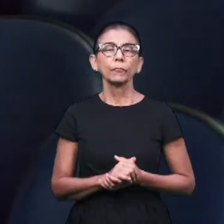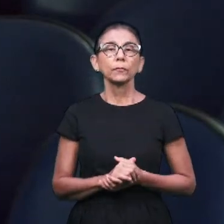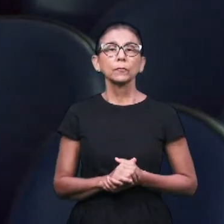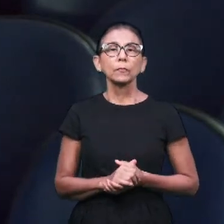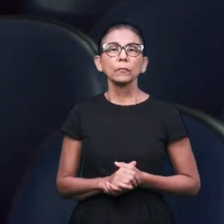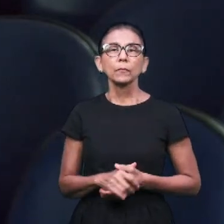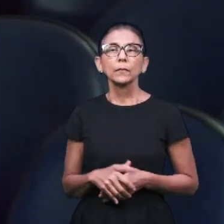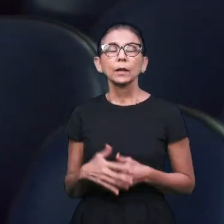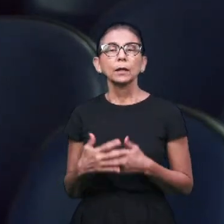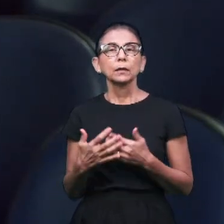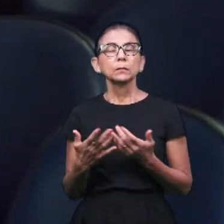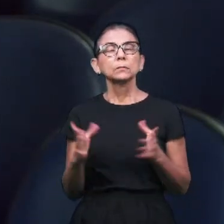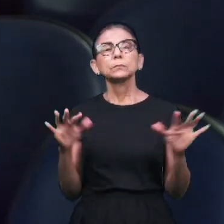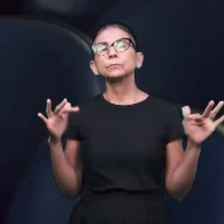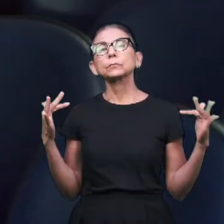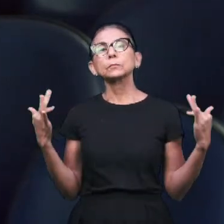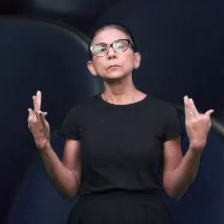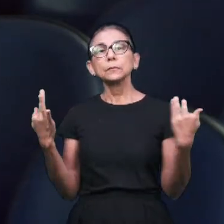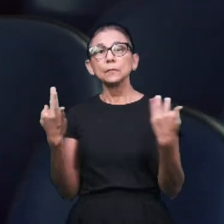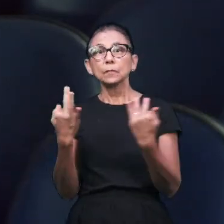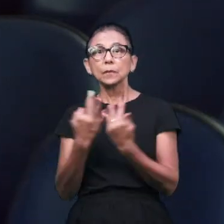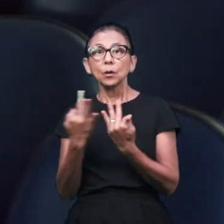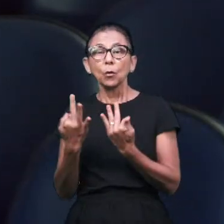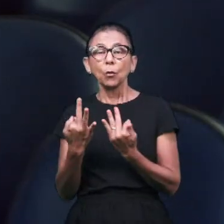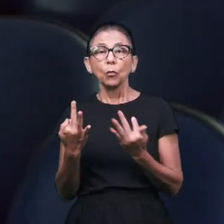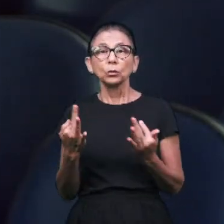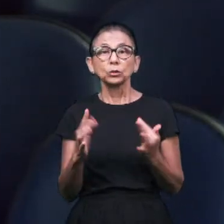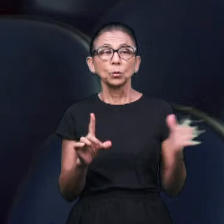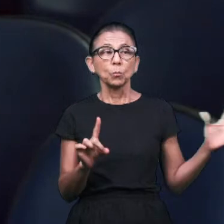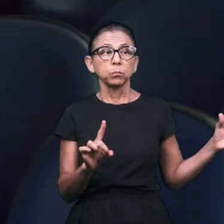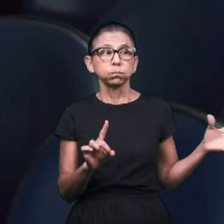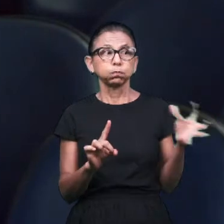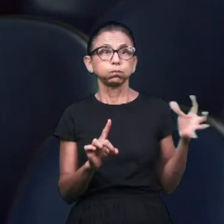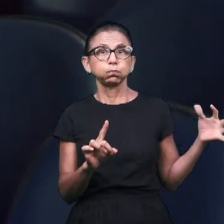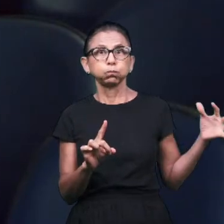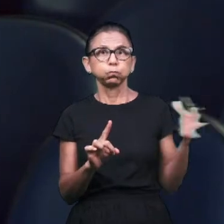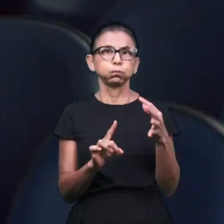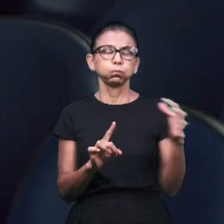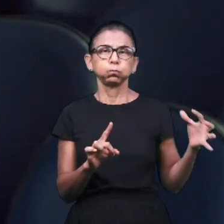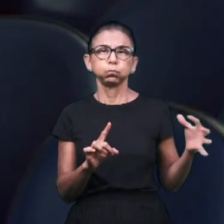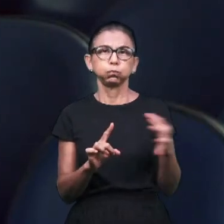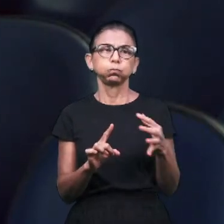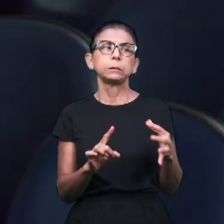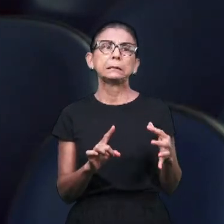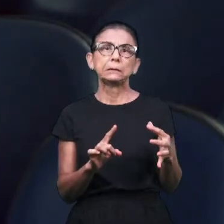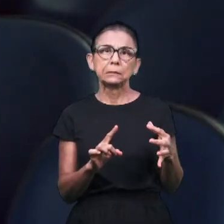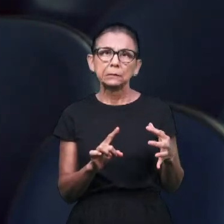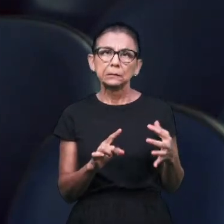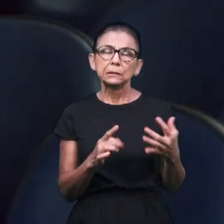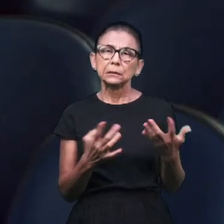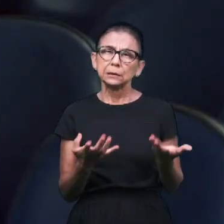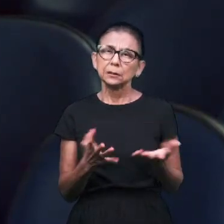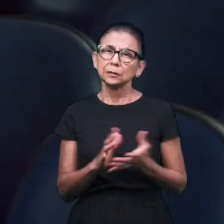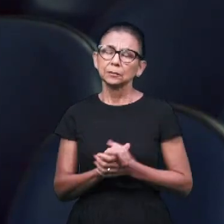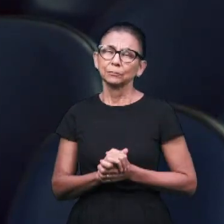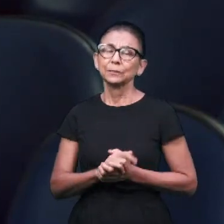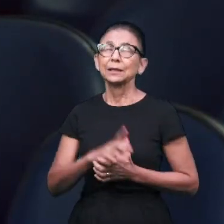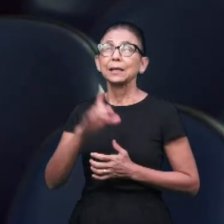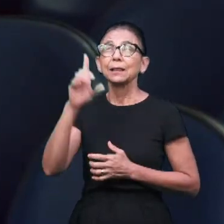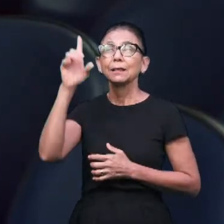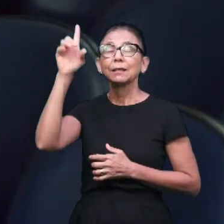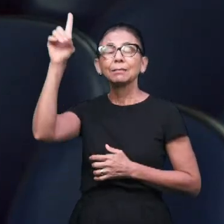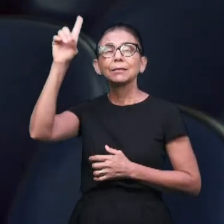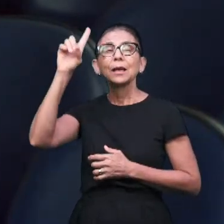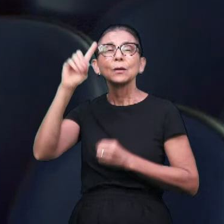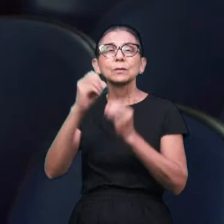família, ela está sob ataque, né? Porque a família foi a entidade estabelecida por Deus.